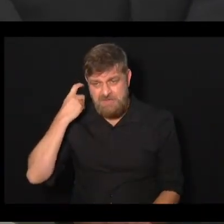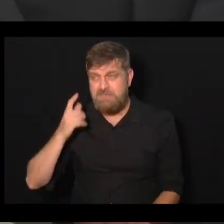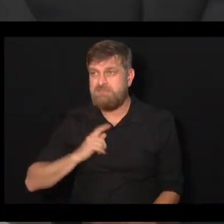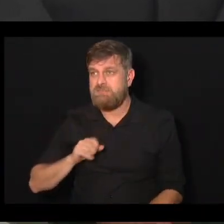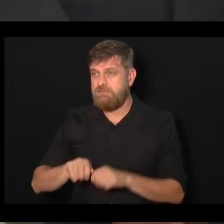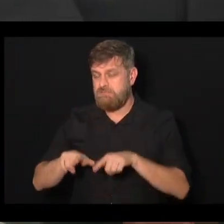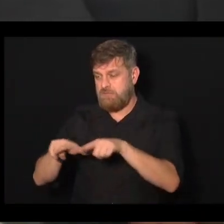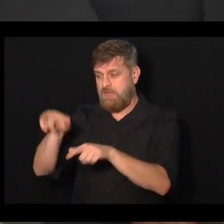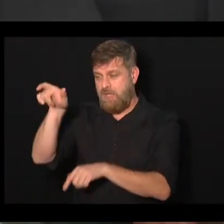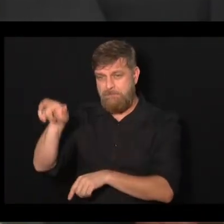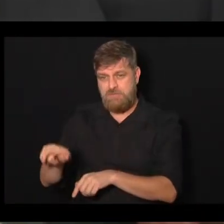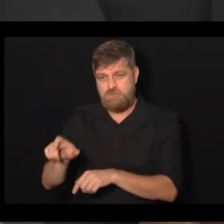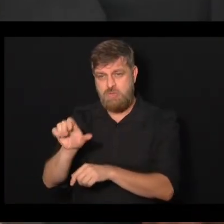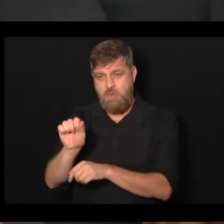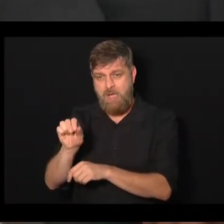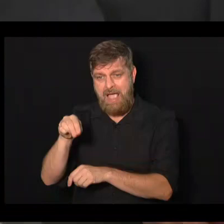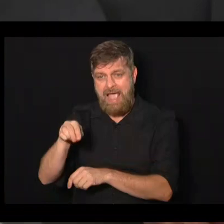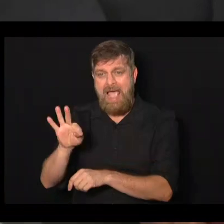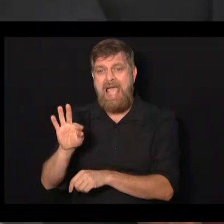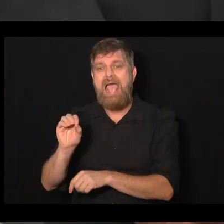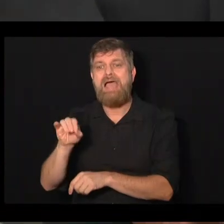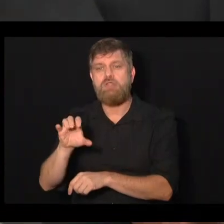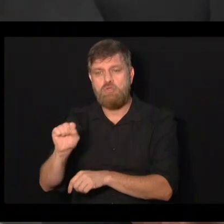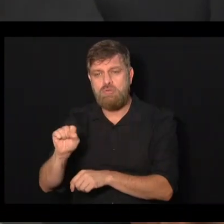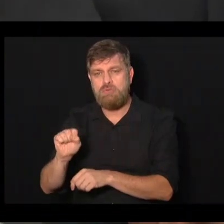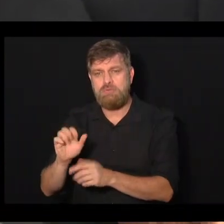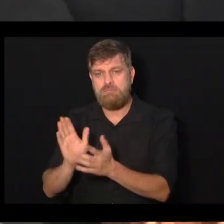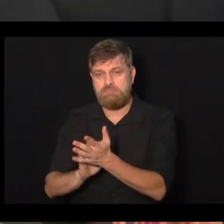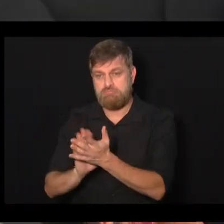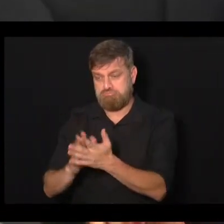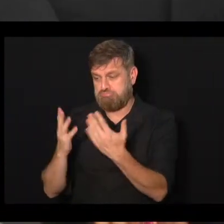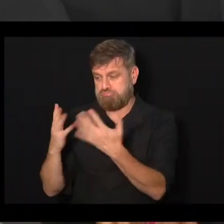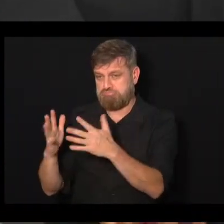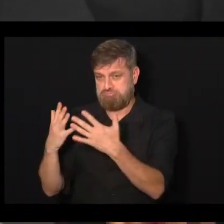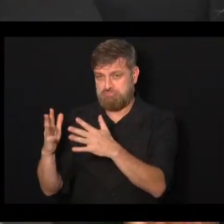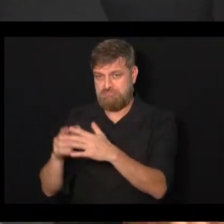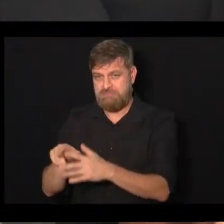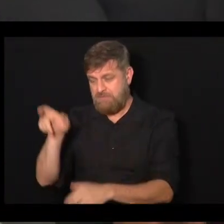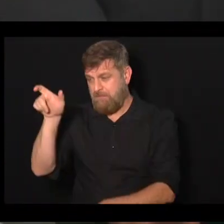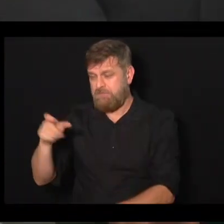a Antônio José Skibilski.